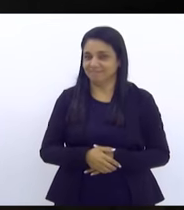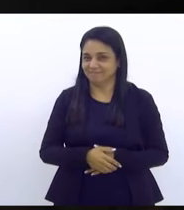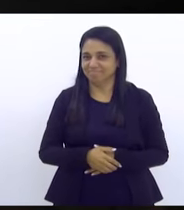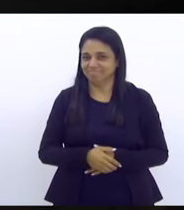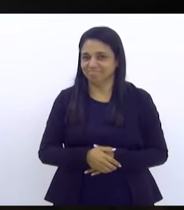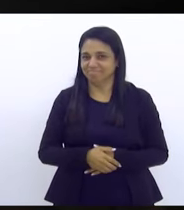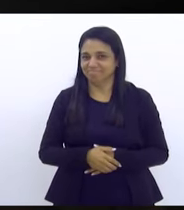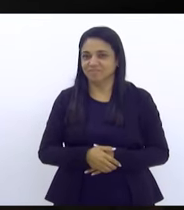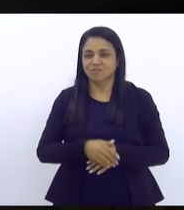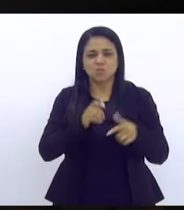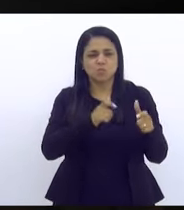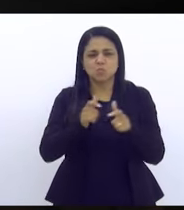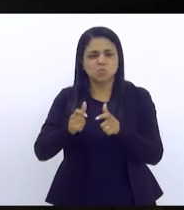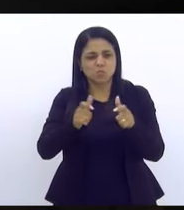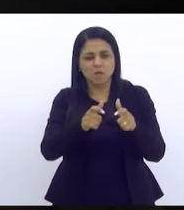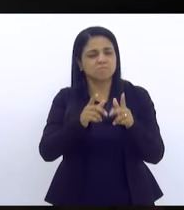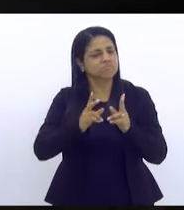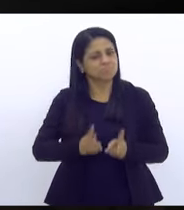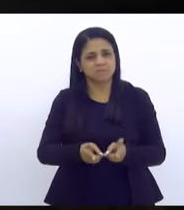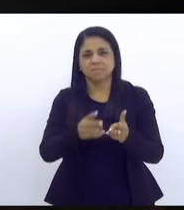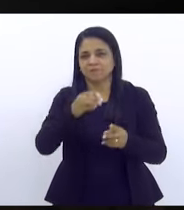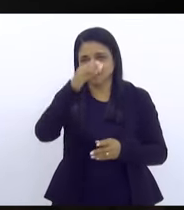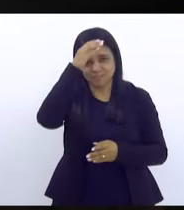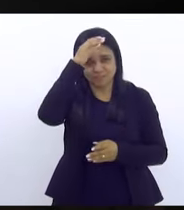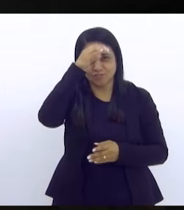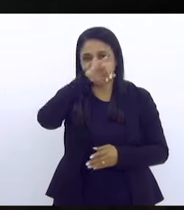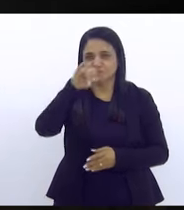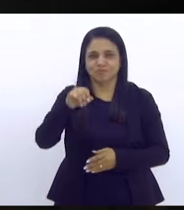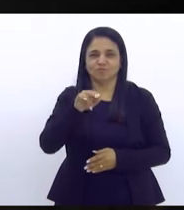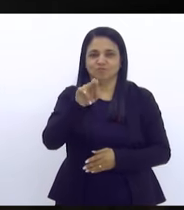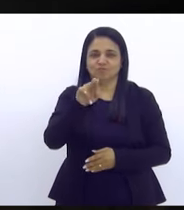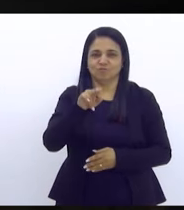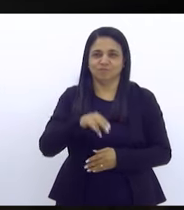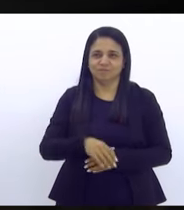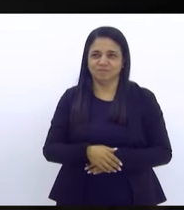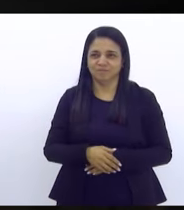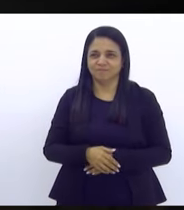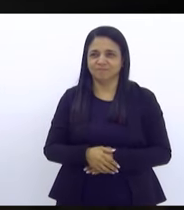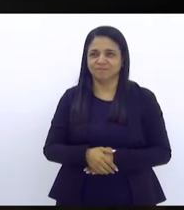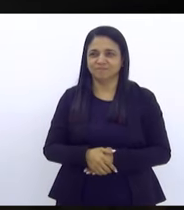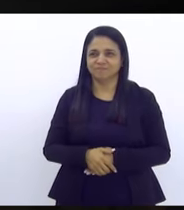Porque onde quer que eu vá, será tia. Sempre tia Ju. Né?